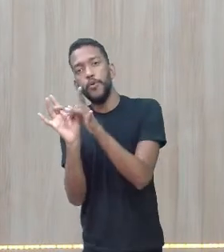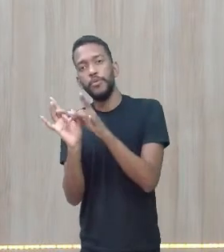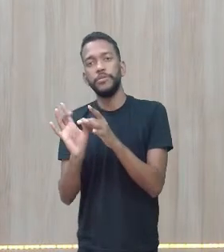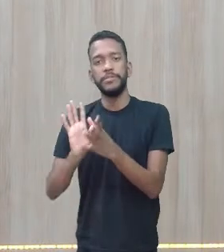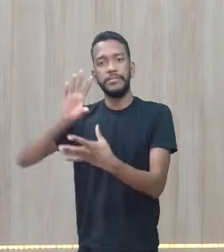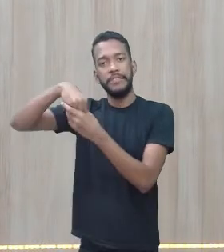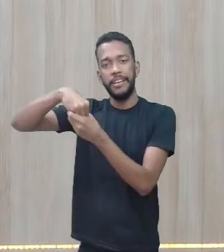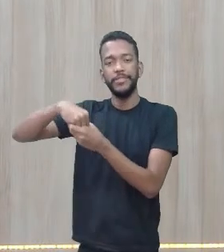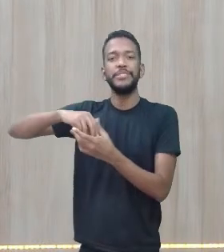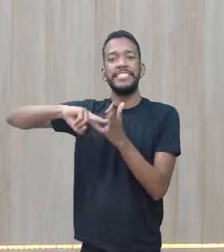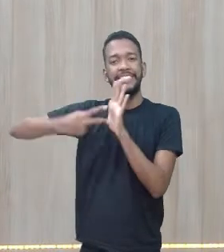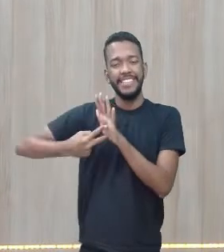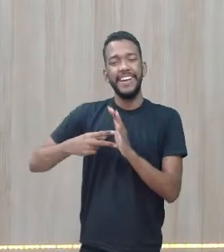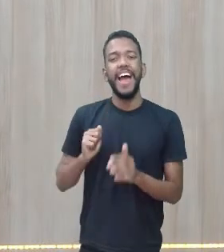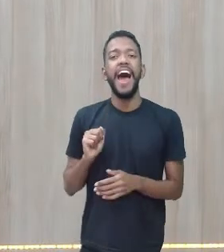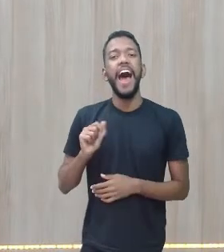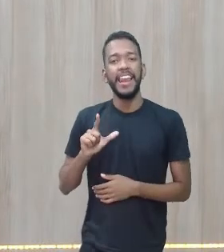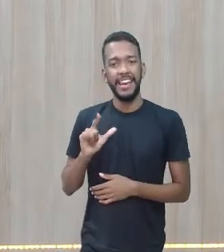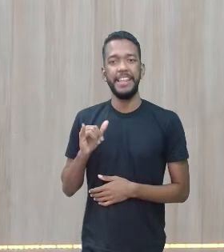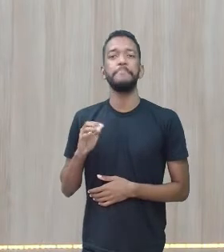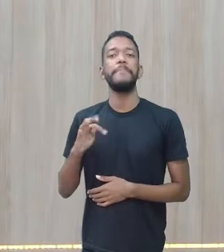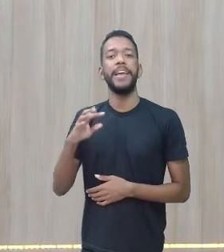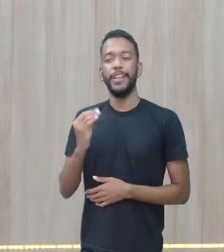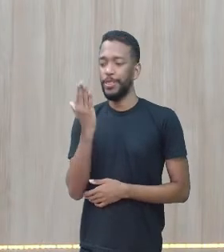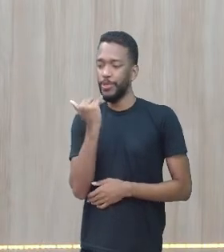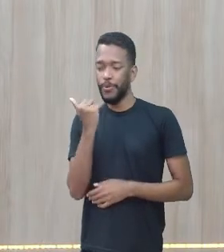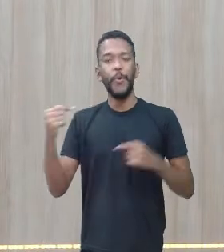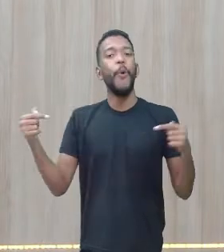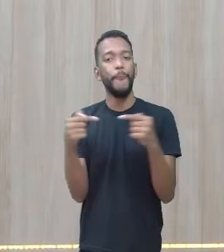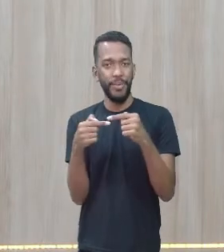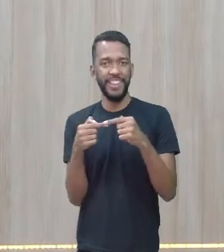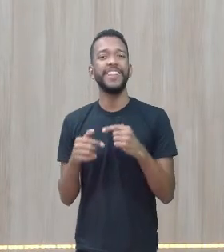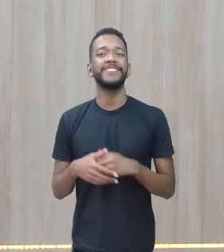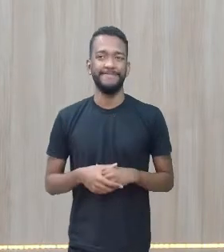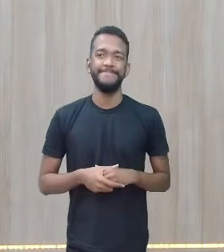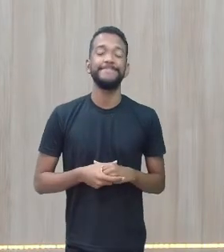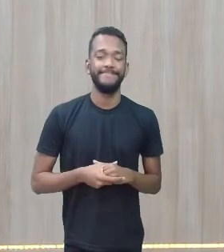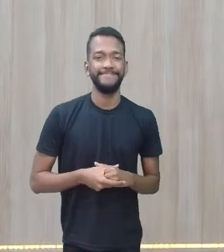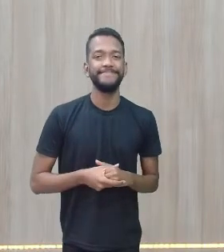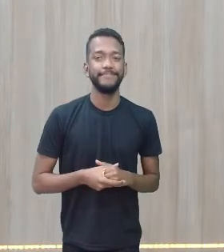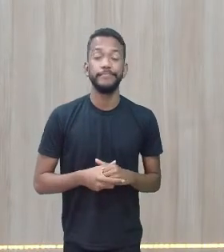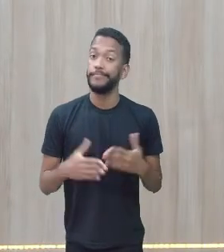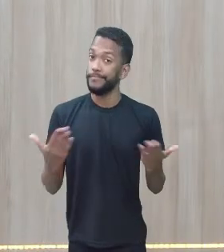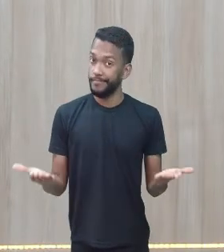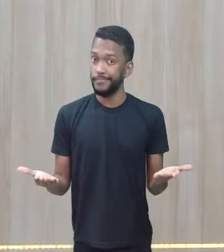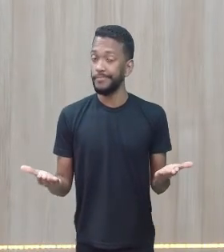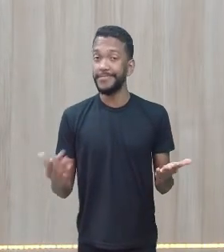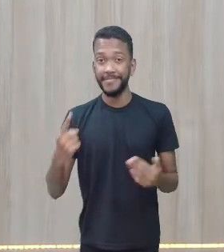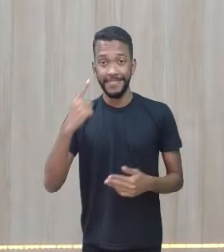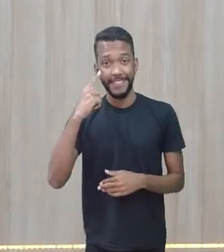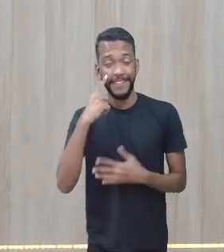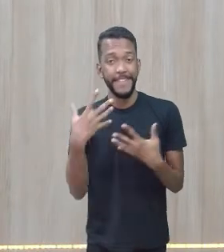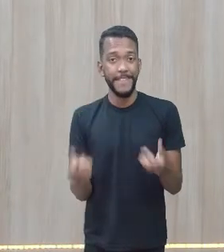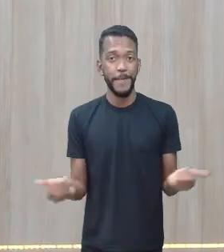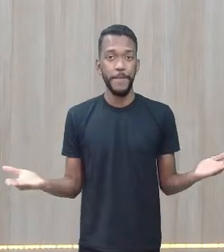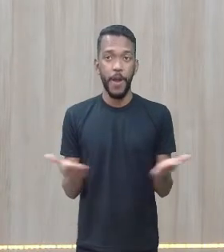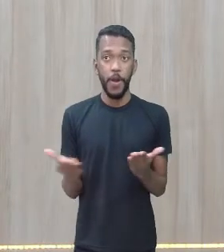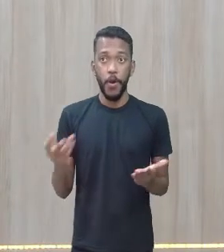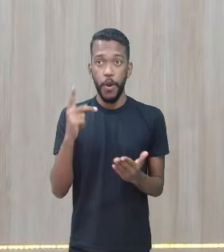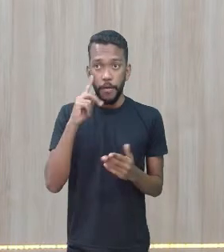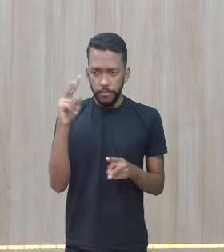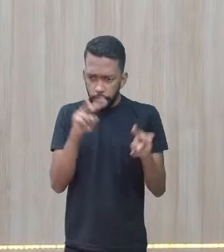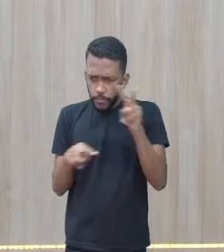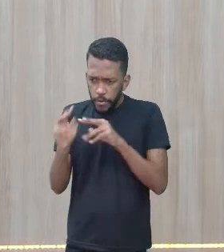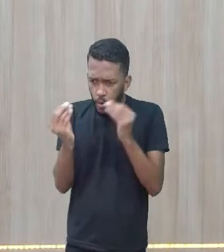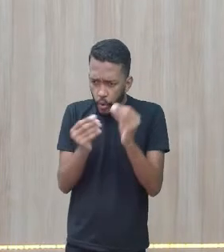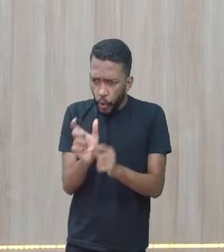Eita, professora! Então, ela está relacionada a alimento, não é isso? Então, vamos observar agora a forma de